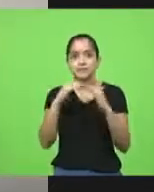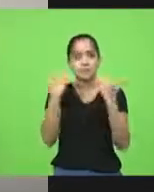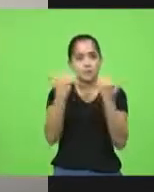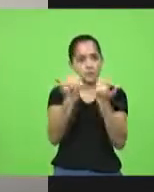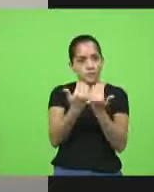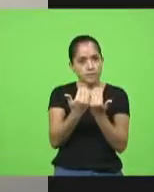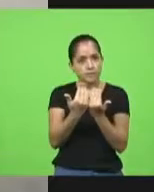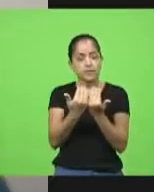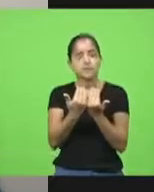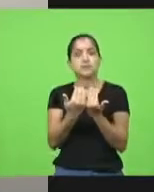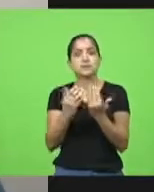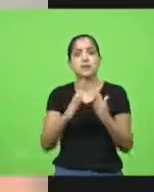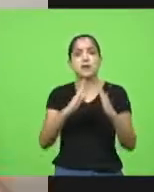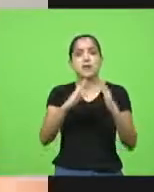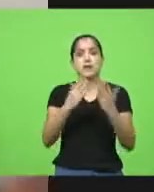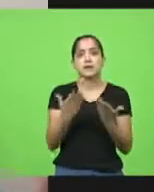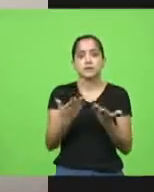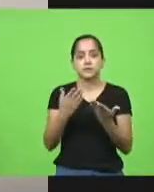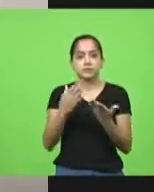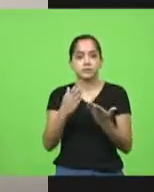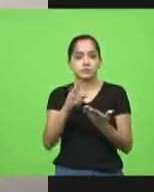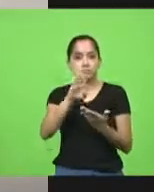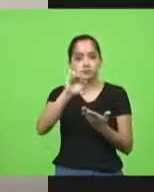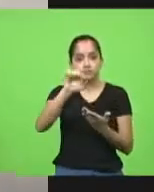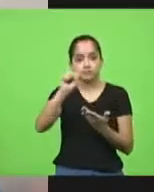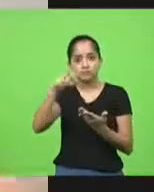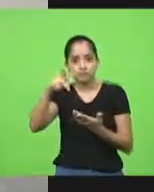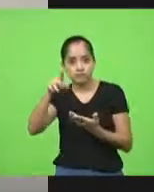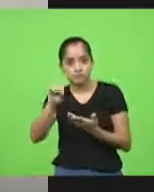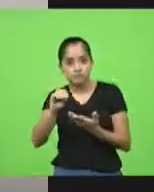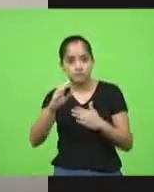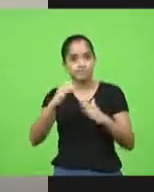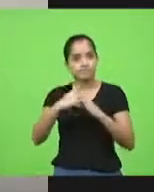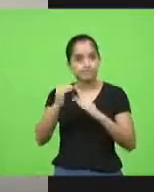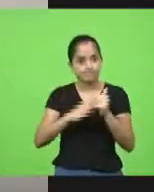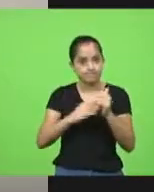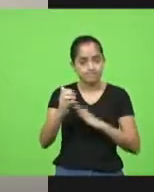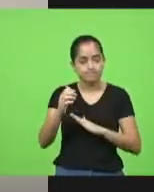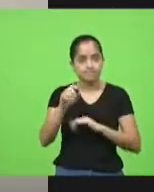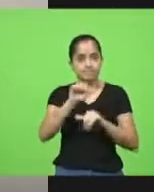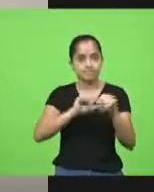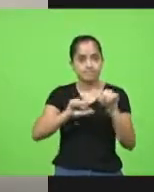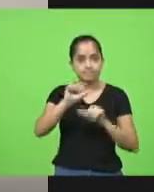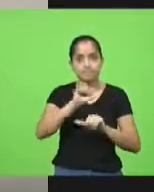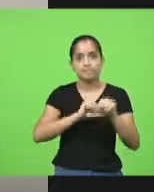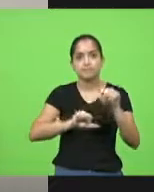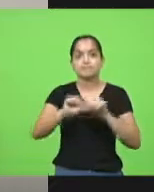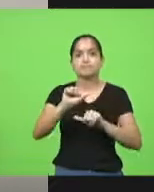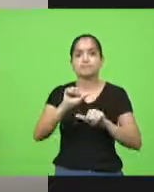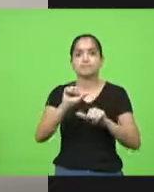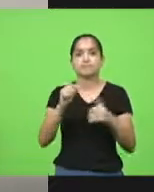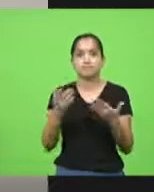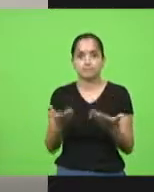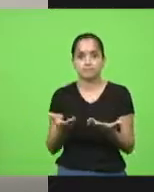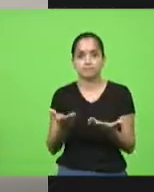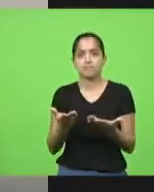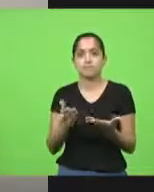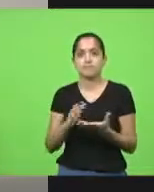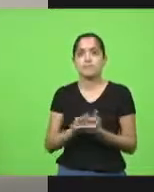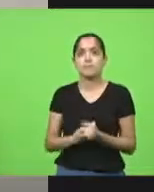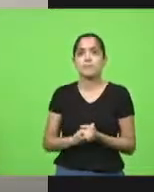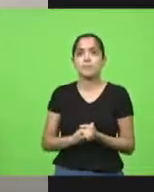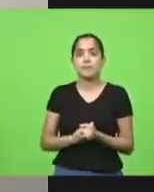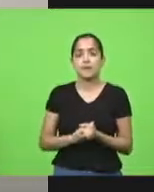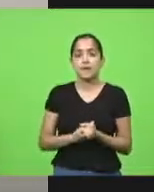os bispos acolherem na prática a renovação provocada pelo concílio,